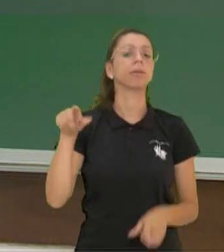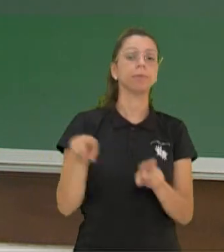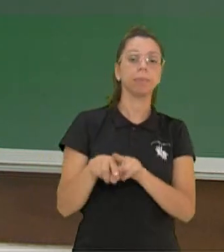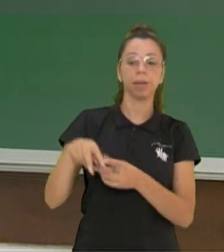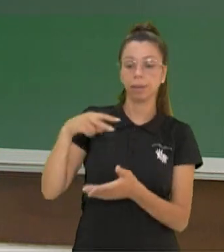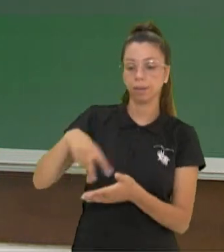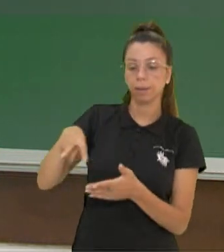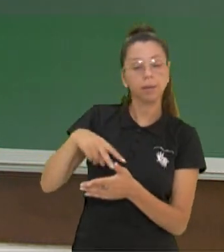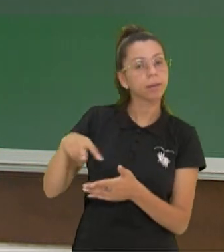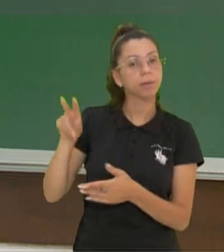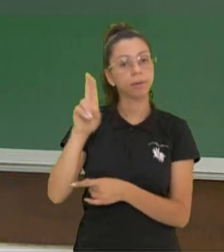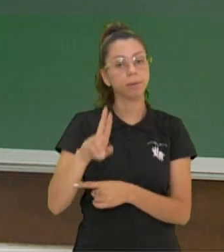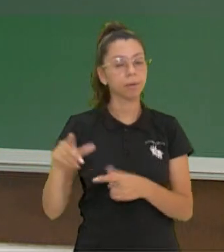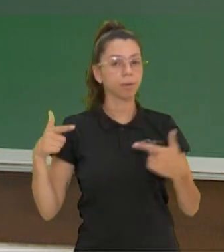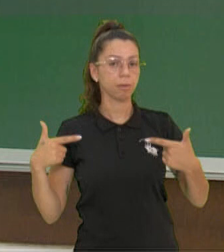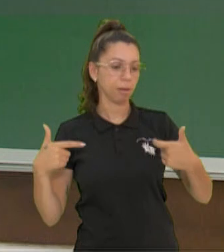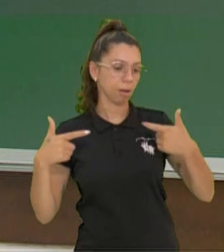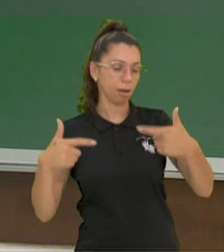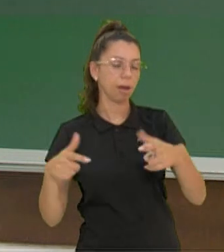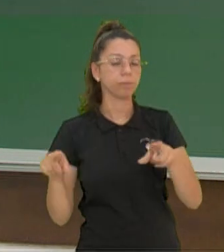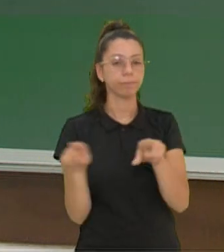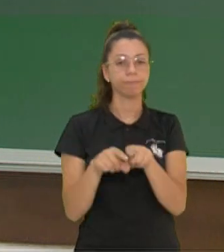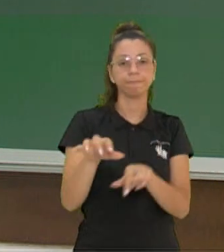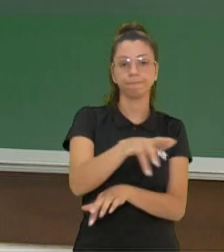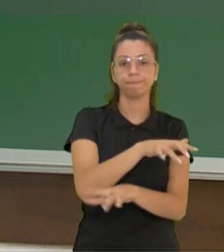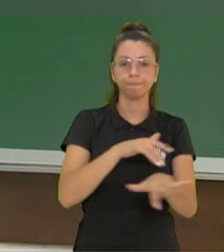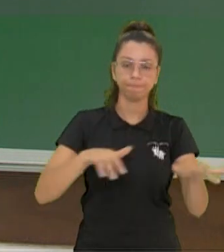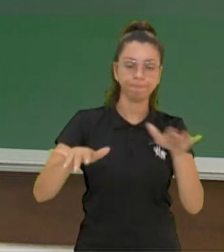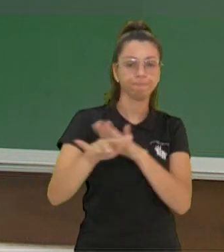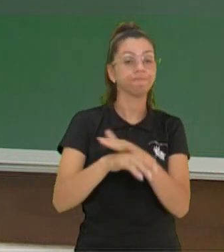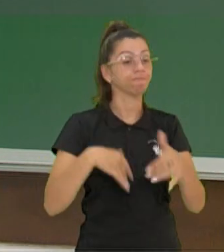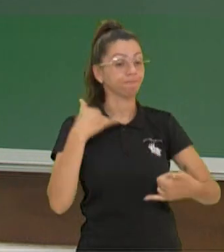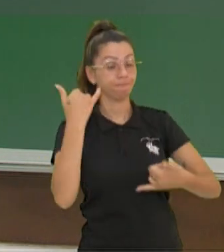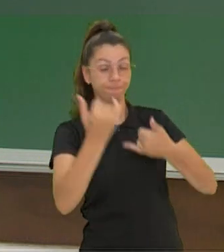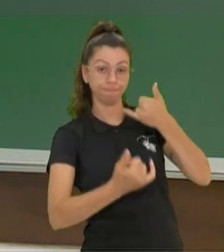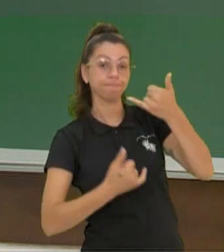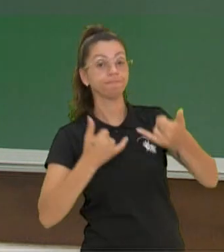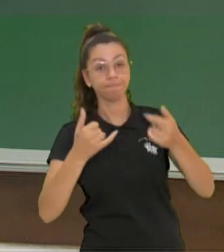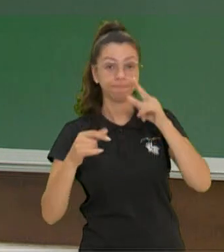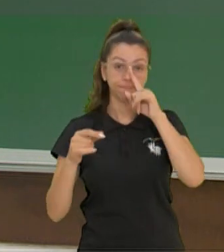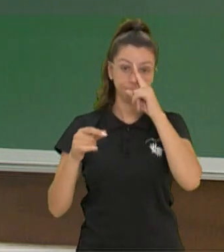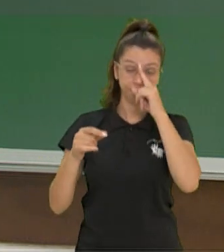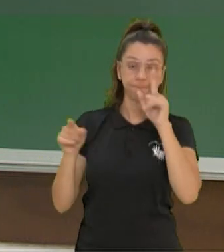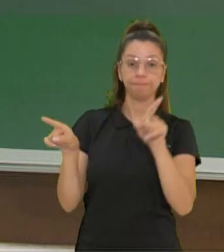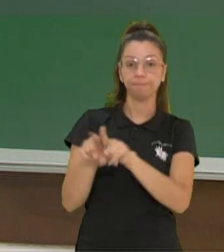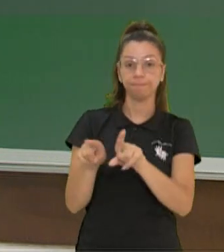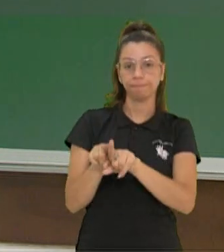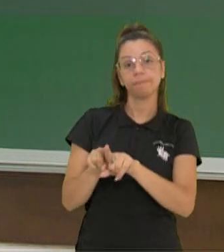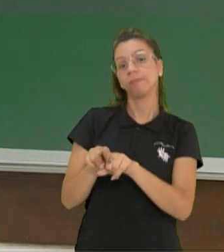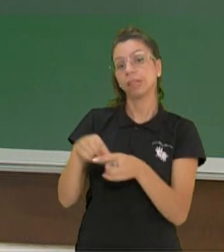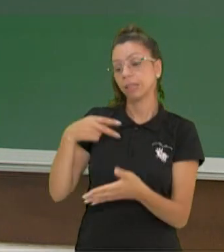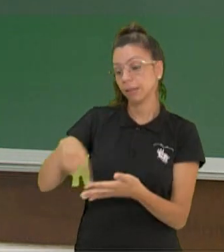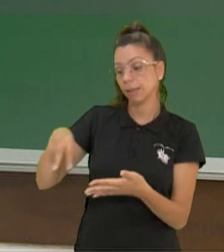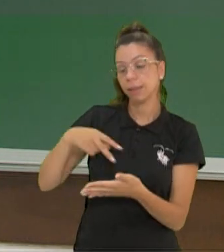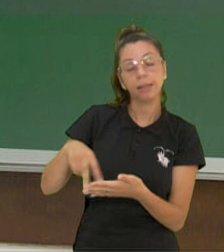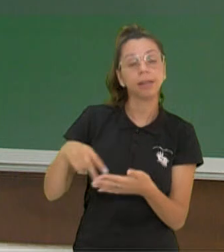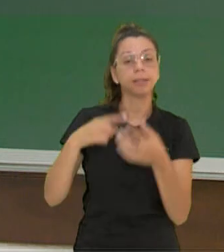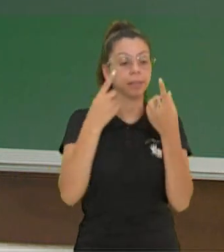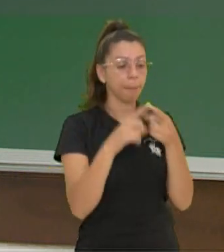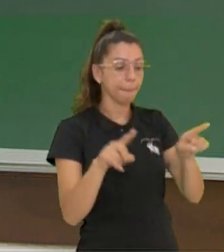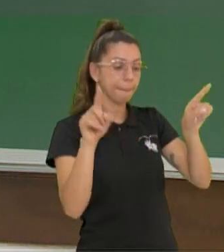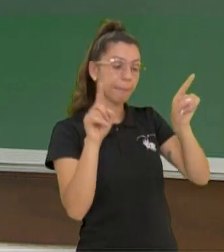é utilizada como ritual, é utilizada por diversão, né? A dança está sempre presente, assim como a